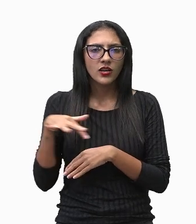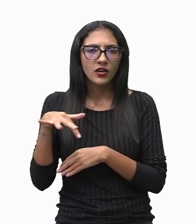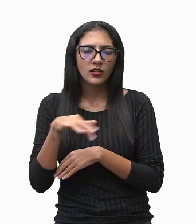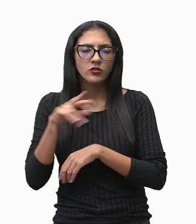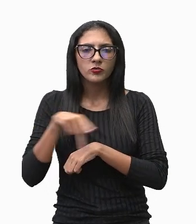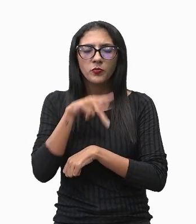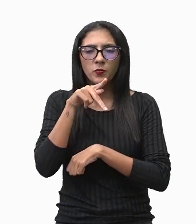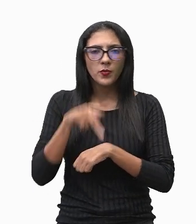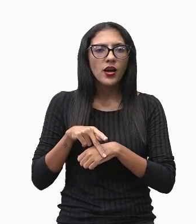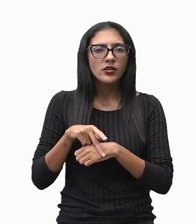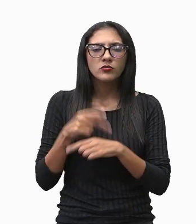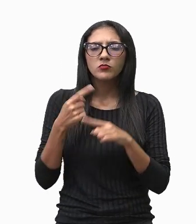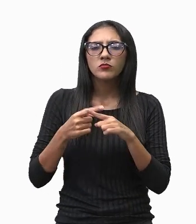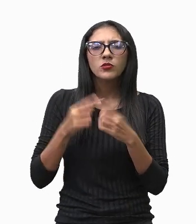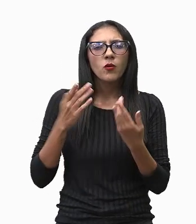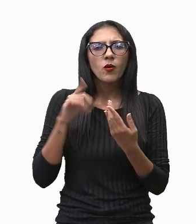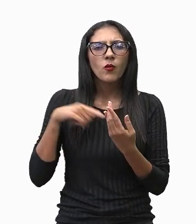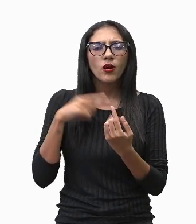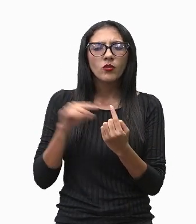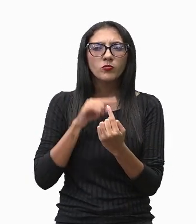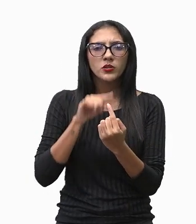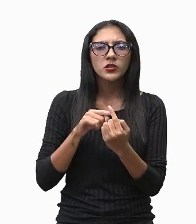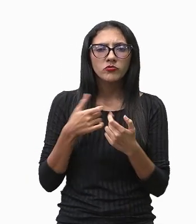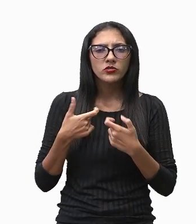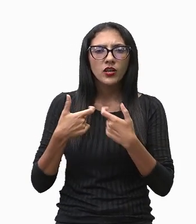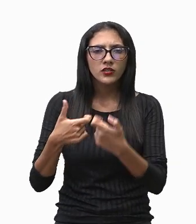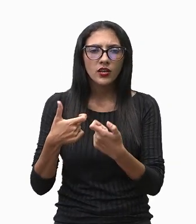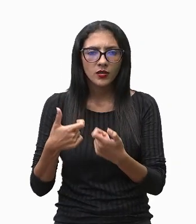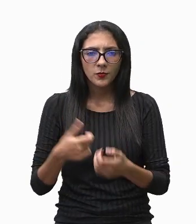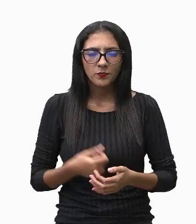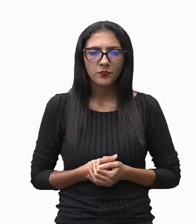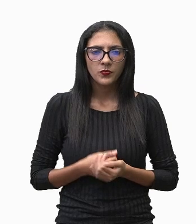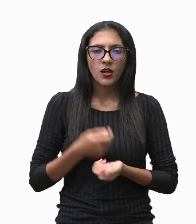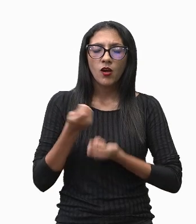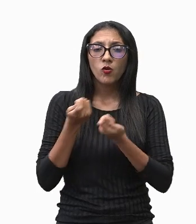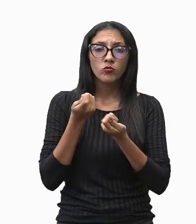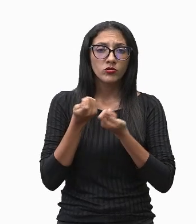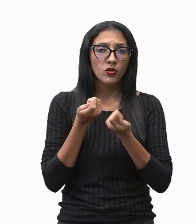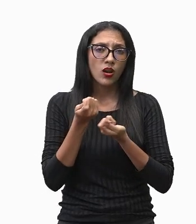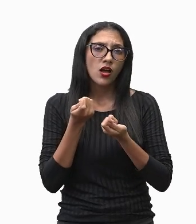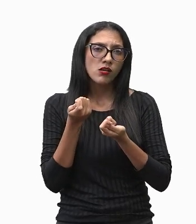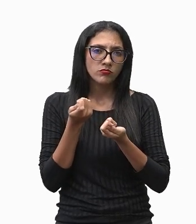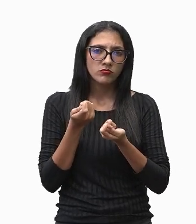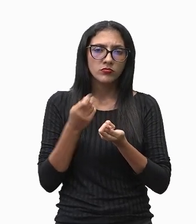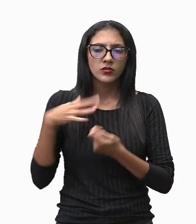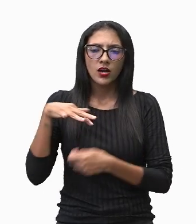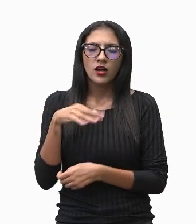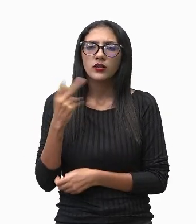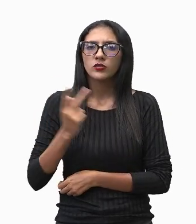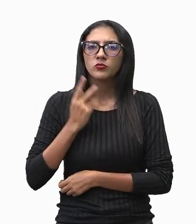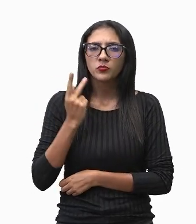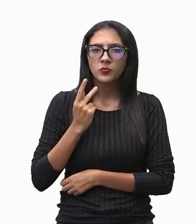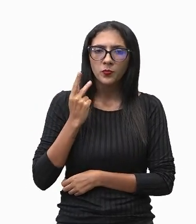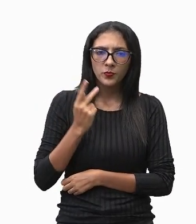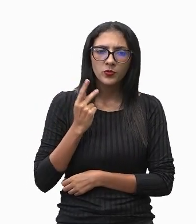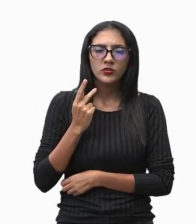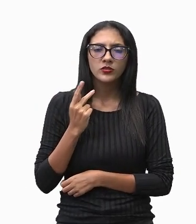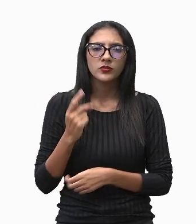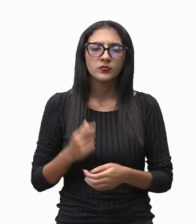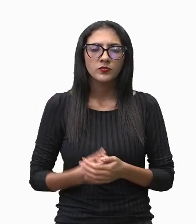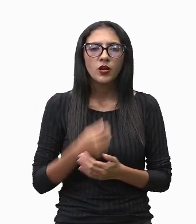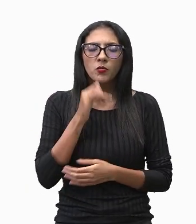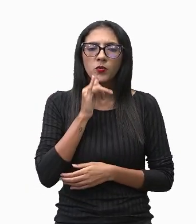Afeganistão com o objetivo de estabilizar a política do país. Então, ele queria, digamos